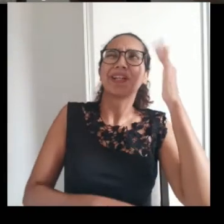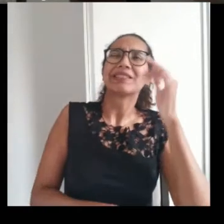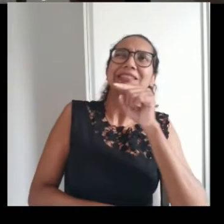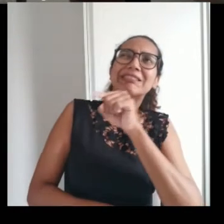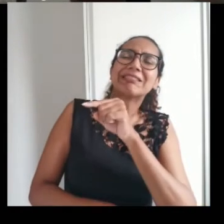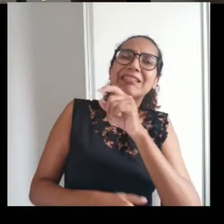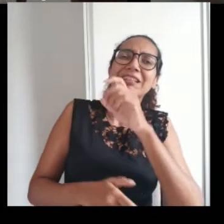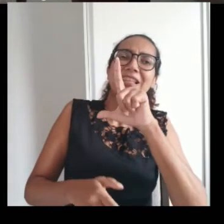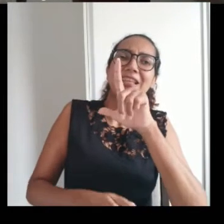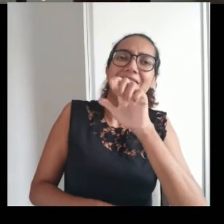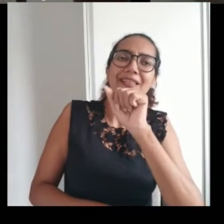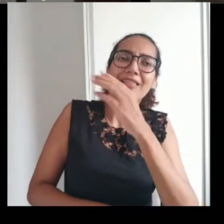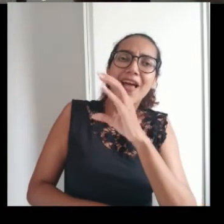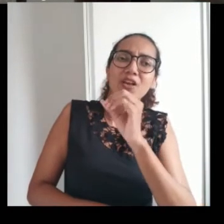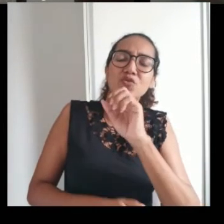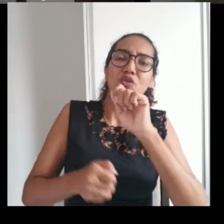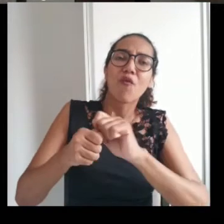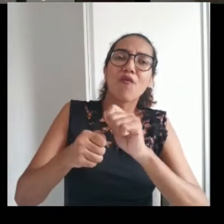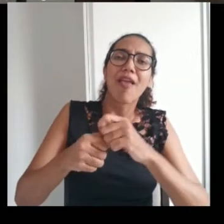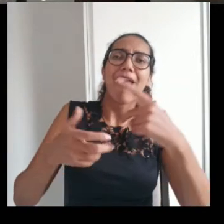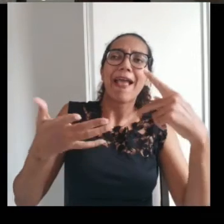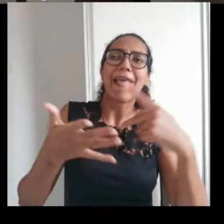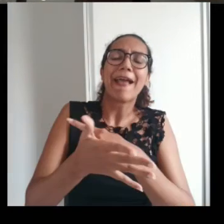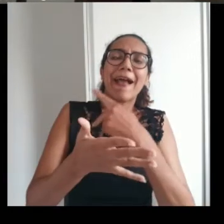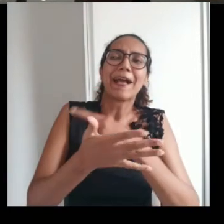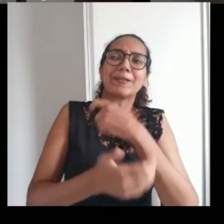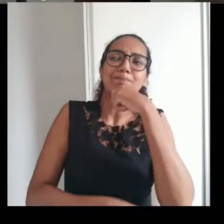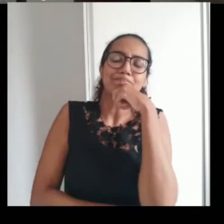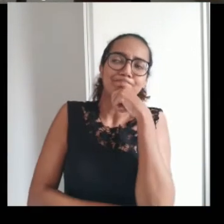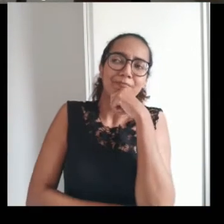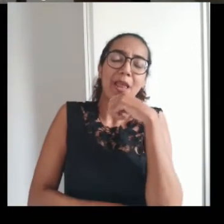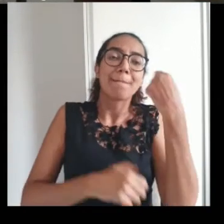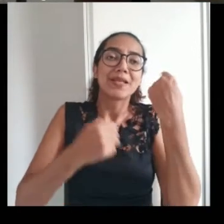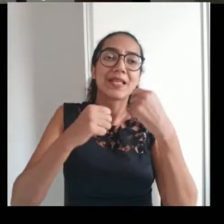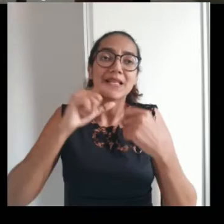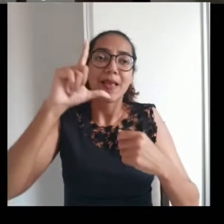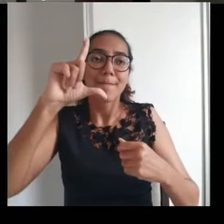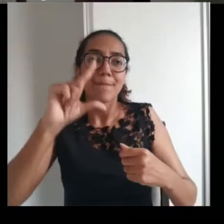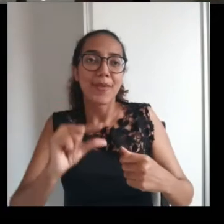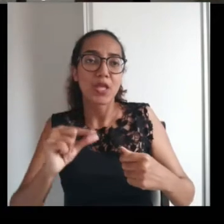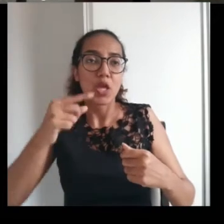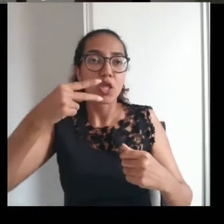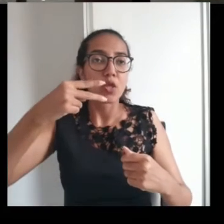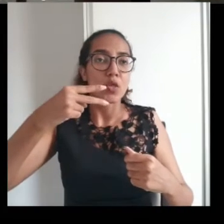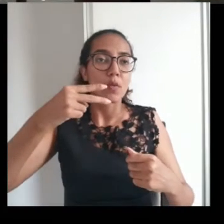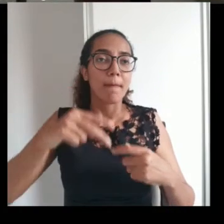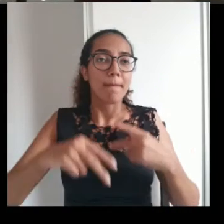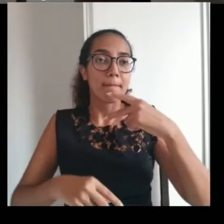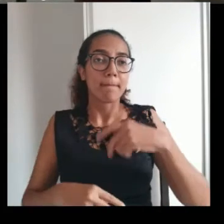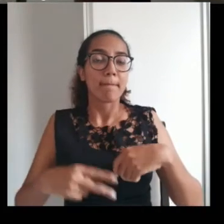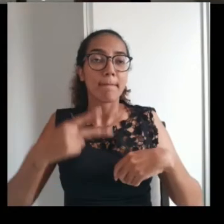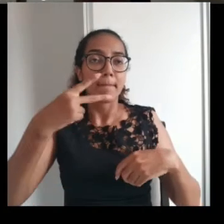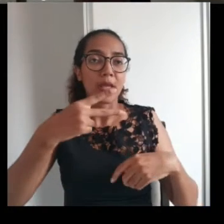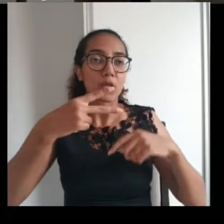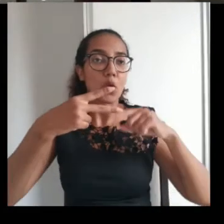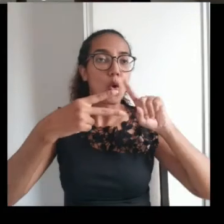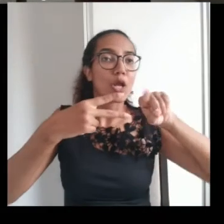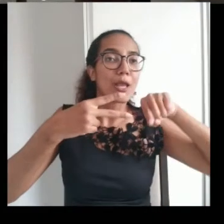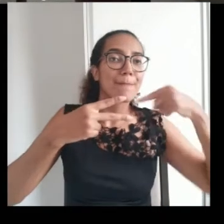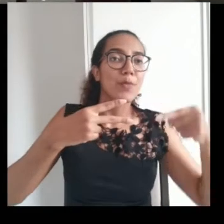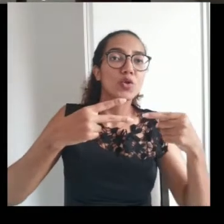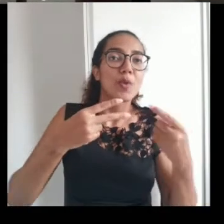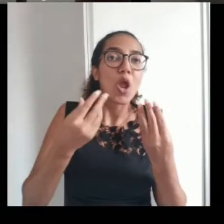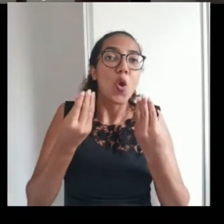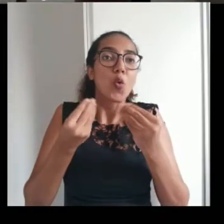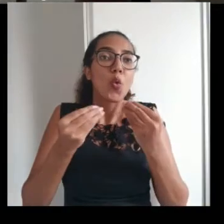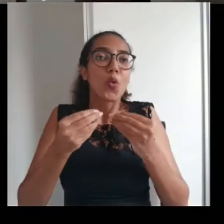errado. Era para ser menor do que próximo. Eu coloquei menor igual, vamos supor que eu coloquei errado, tá certo? Tá